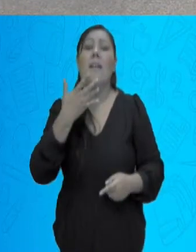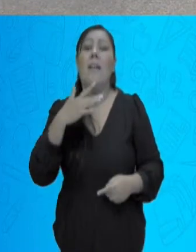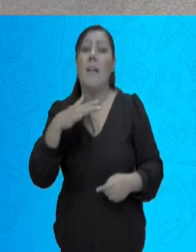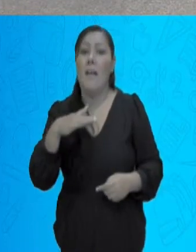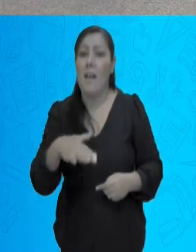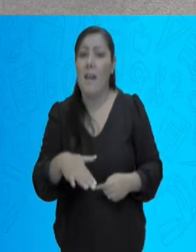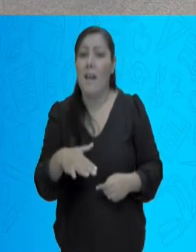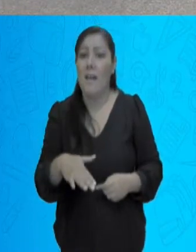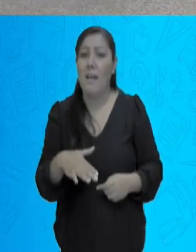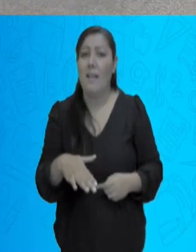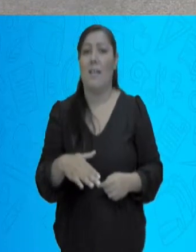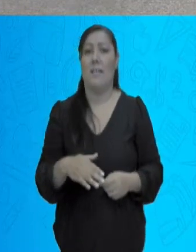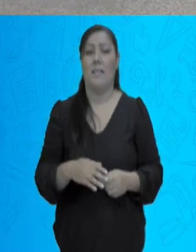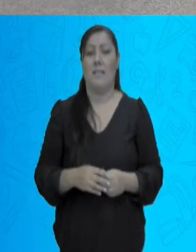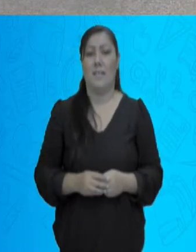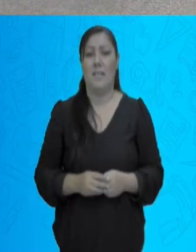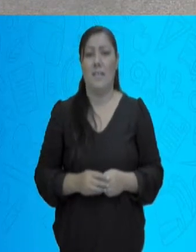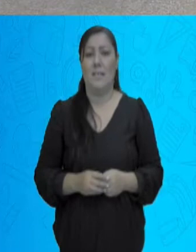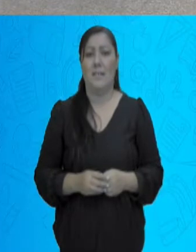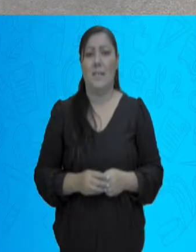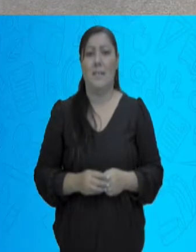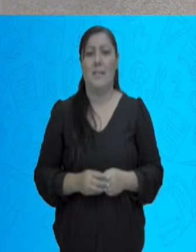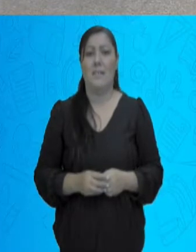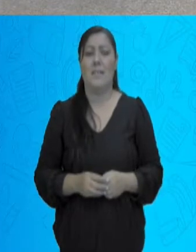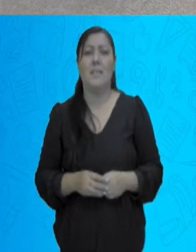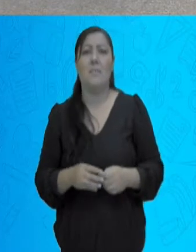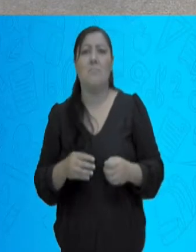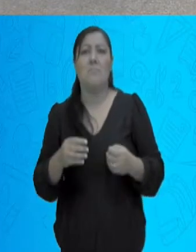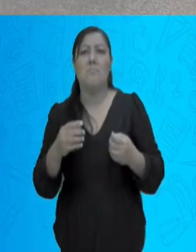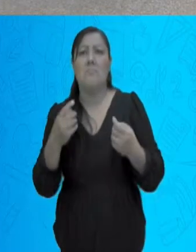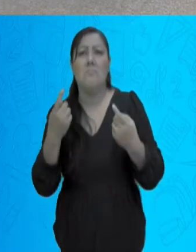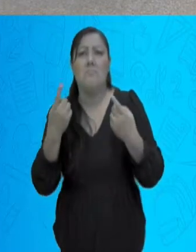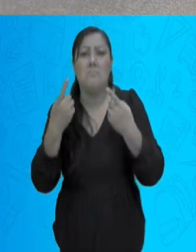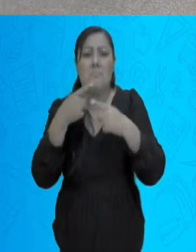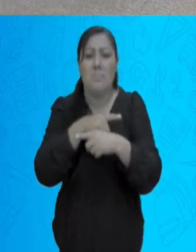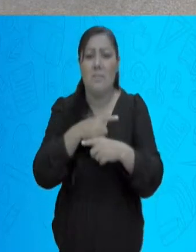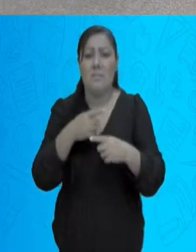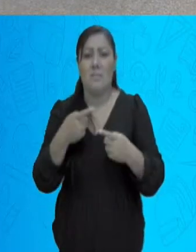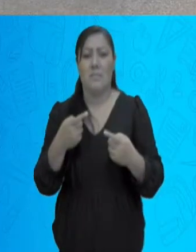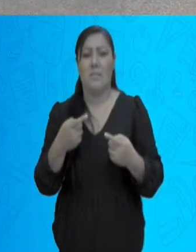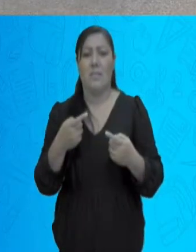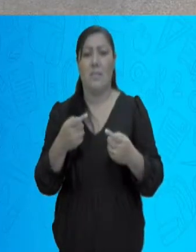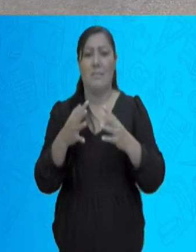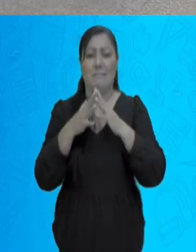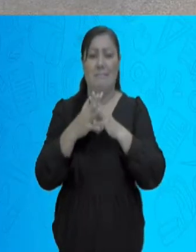ao invés de dizer fiz. Fiz é a forma correta.